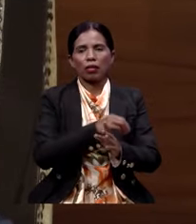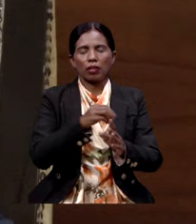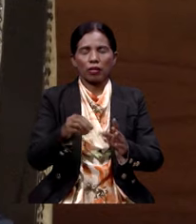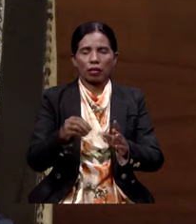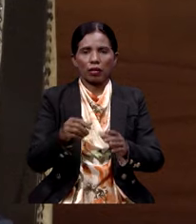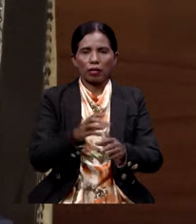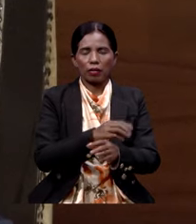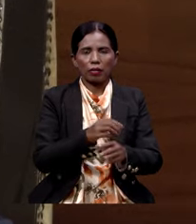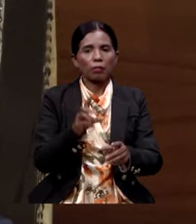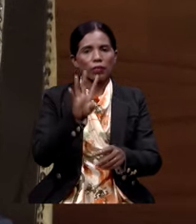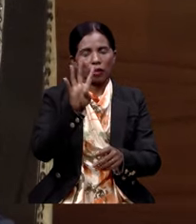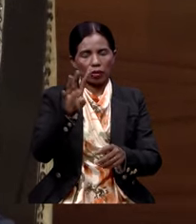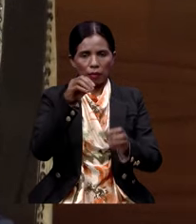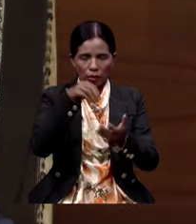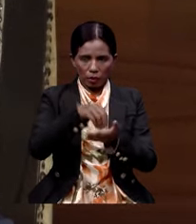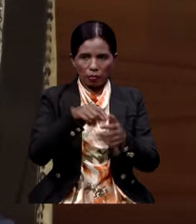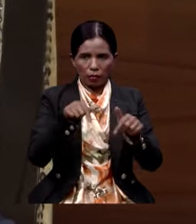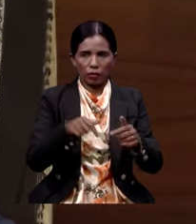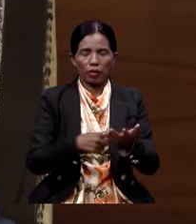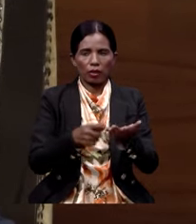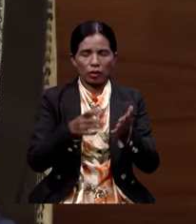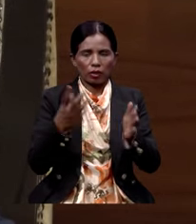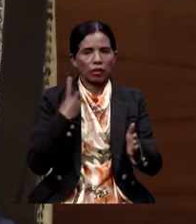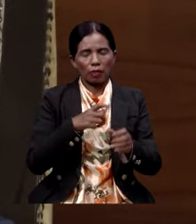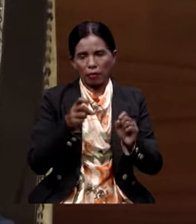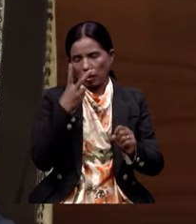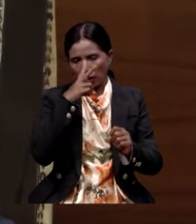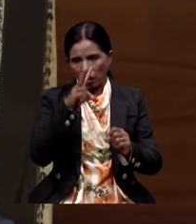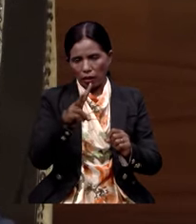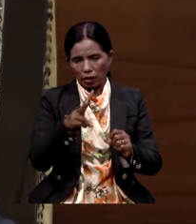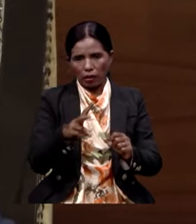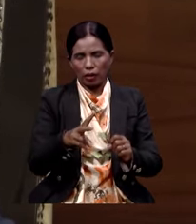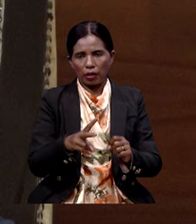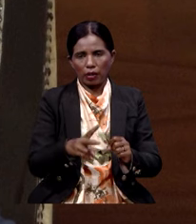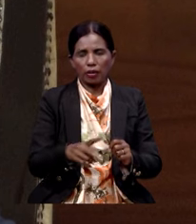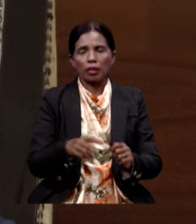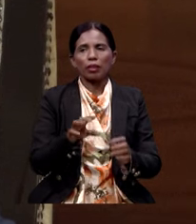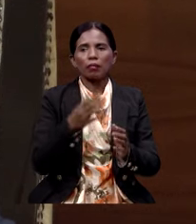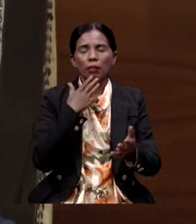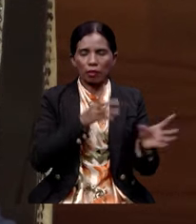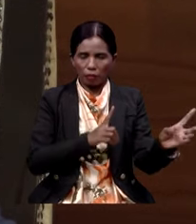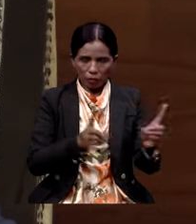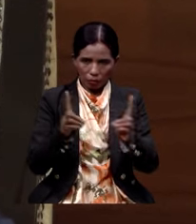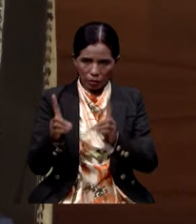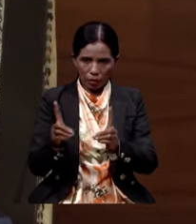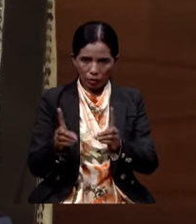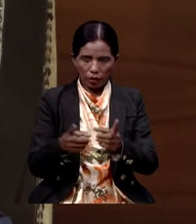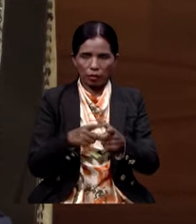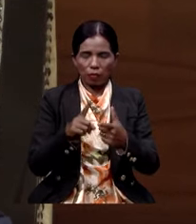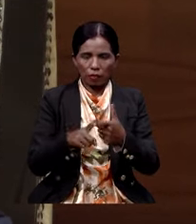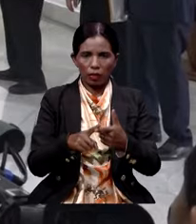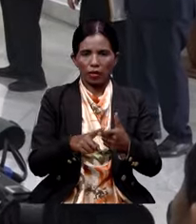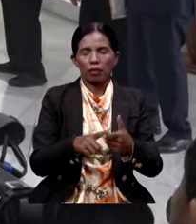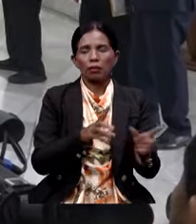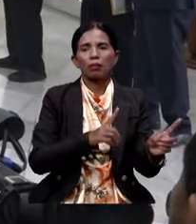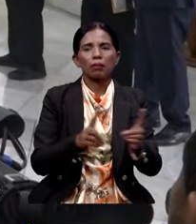na beira do meu né? Técnico. Por isso, pela haré faseadamente, ir na beira do implementa uno e tu ir na beira do implementa